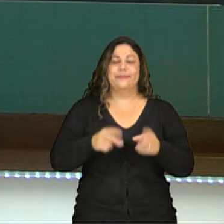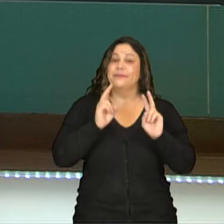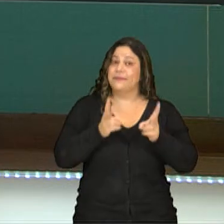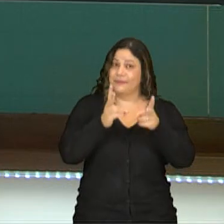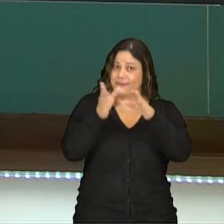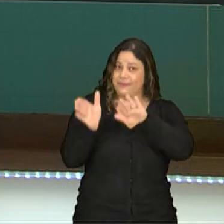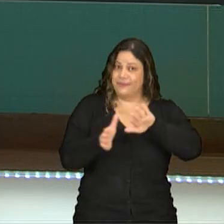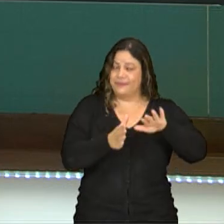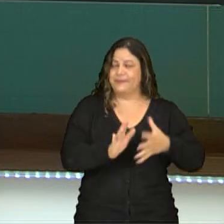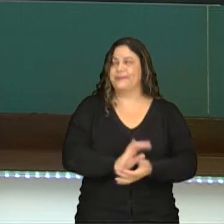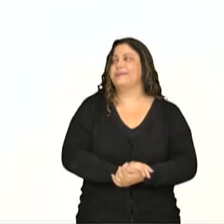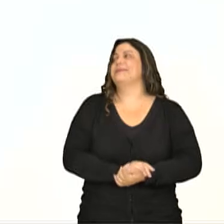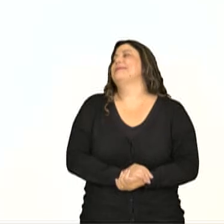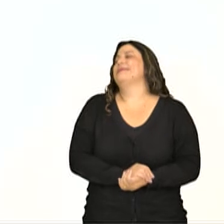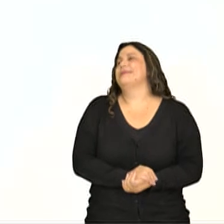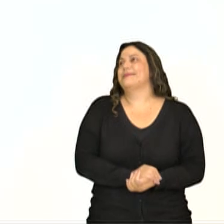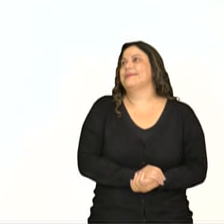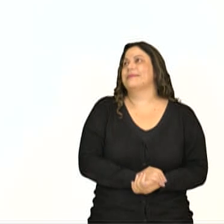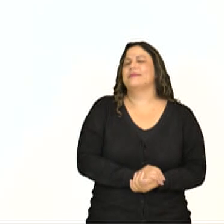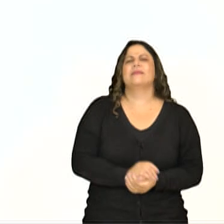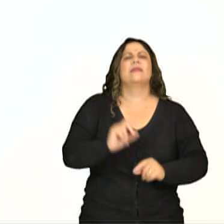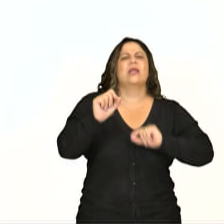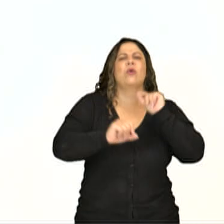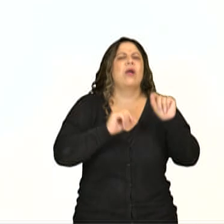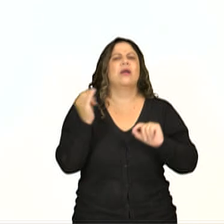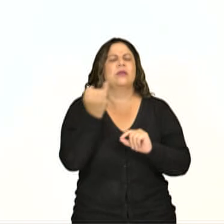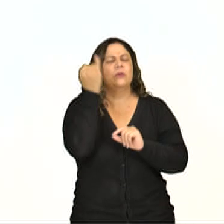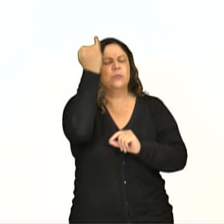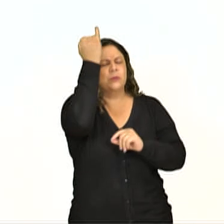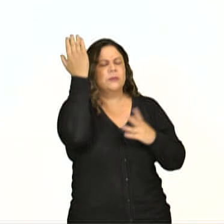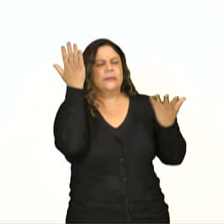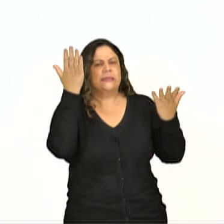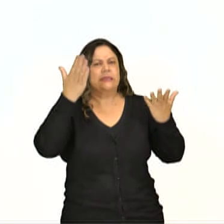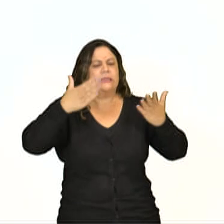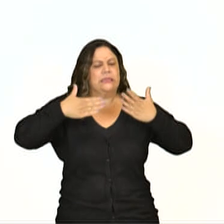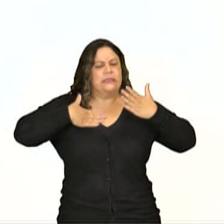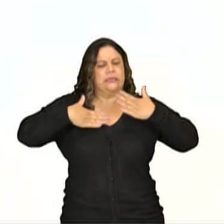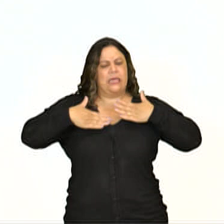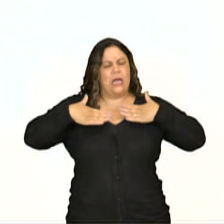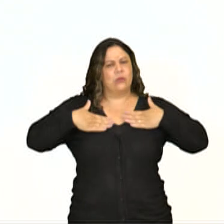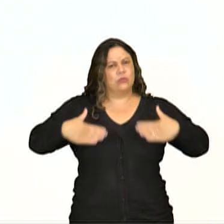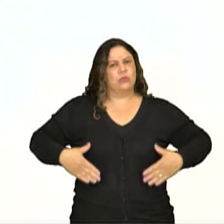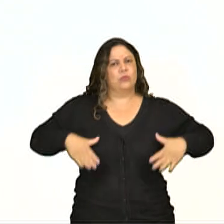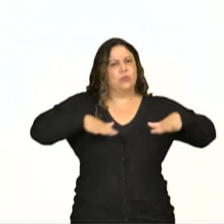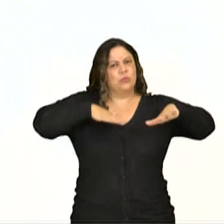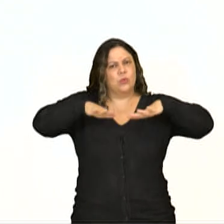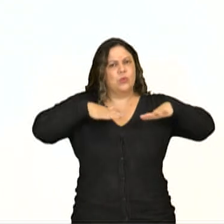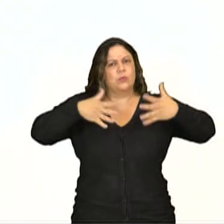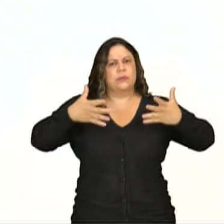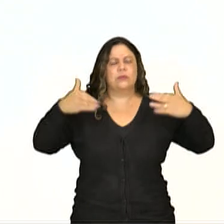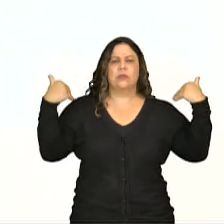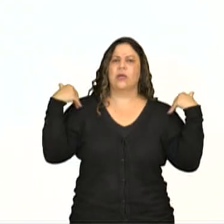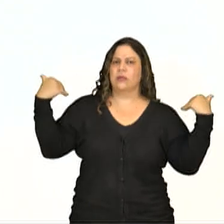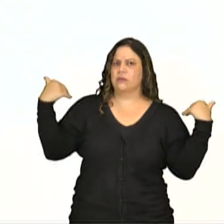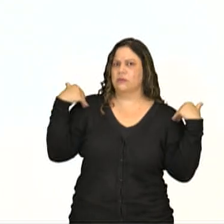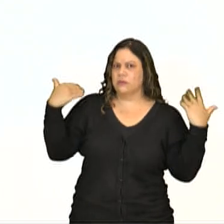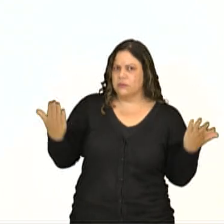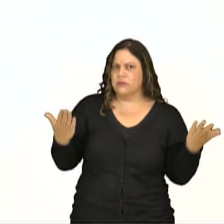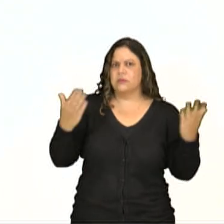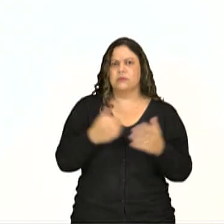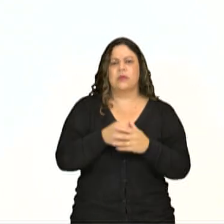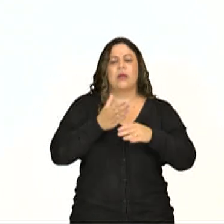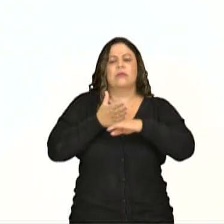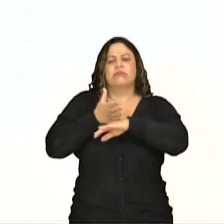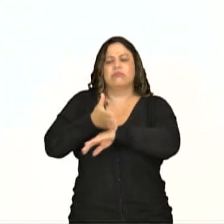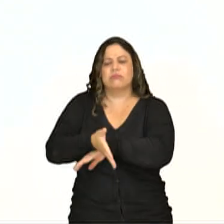Continuando, qual é a importância dessa cultura corporal do movimento, então? Educação física como